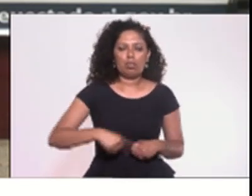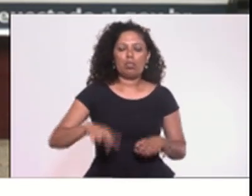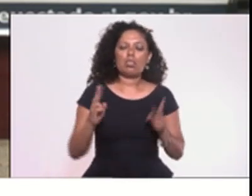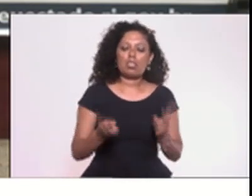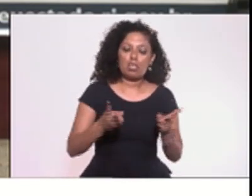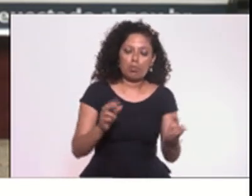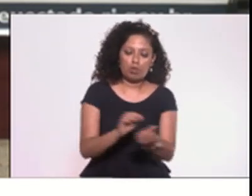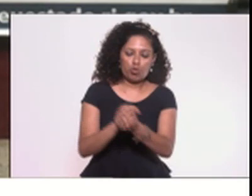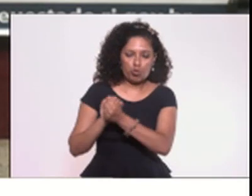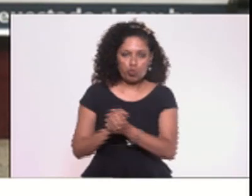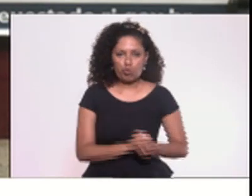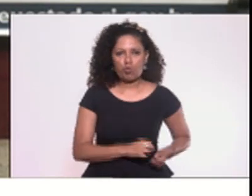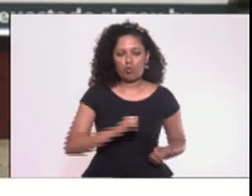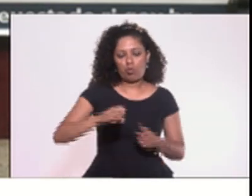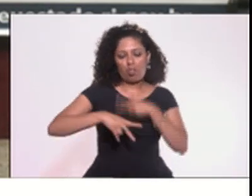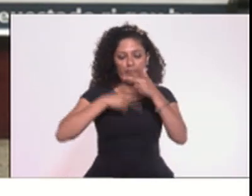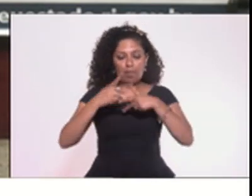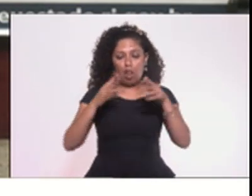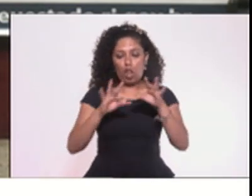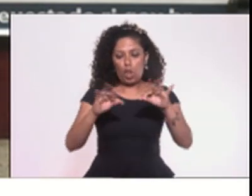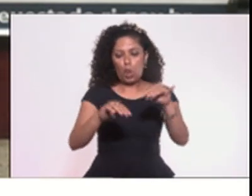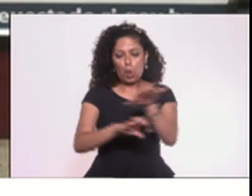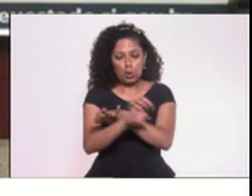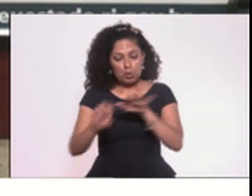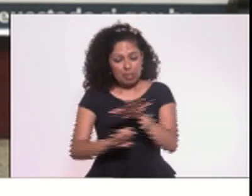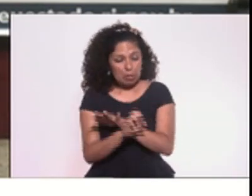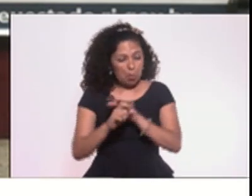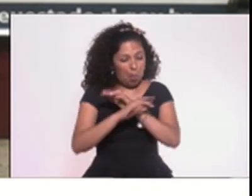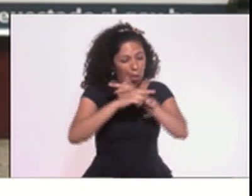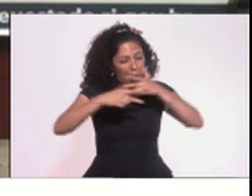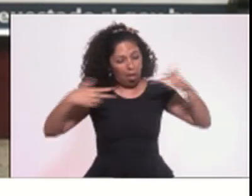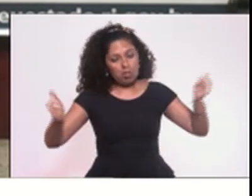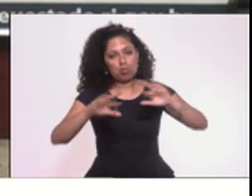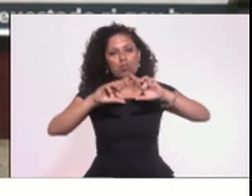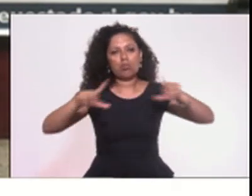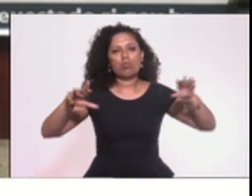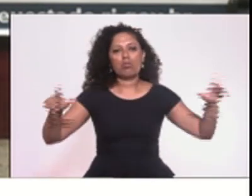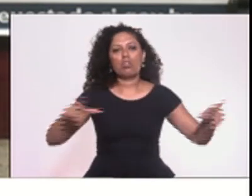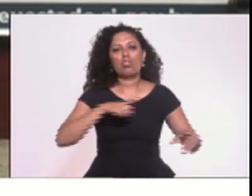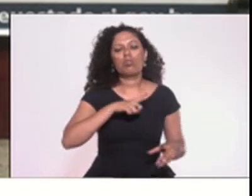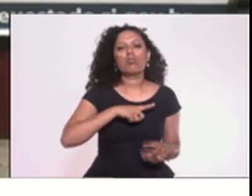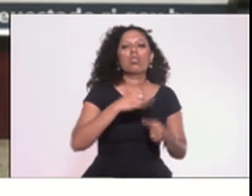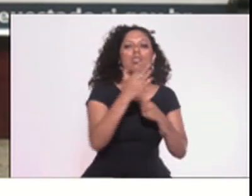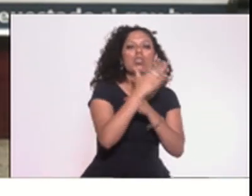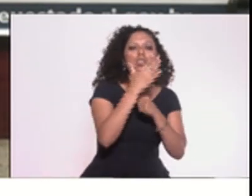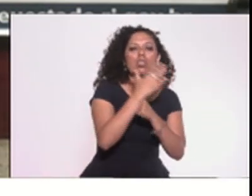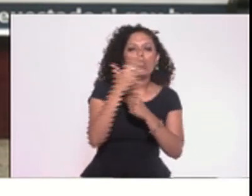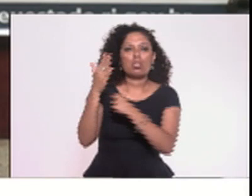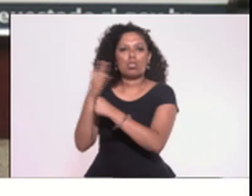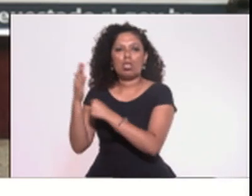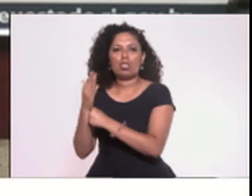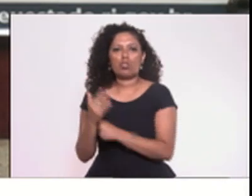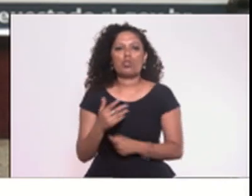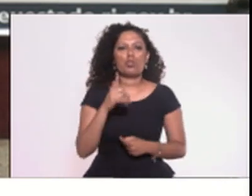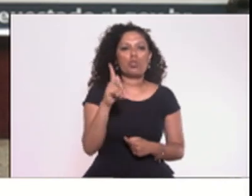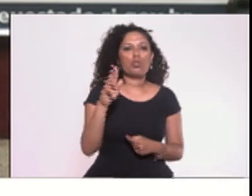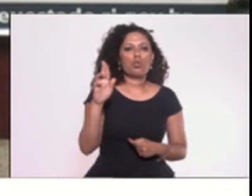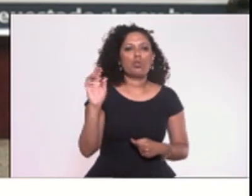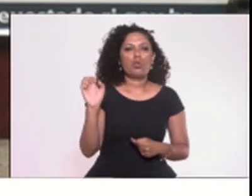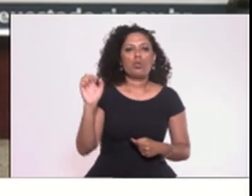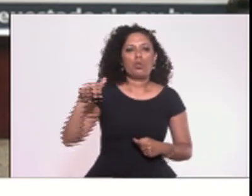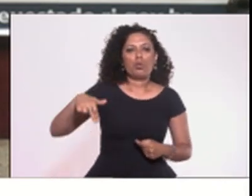presente, enfim, tem vários, se eu fosse citar aqui GR Agrária, nós temos tantas pessoas aqui que fizeram do Green Rio essa